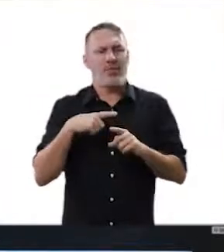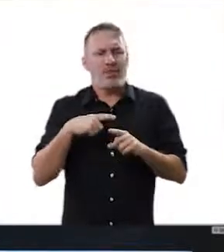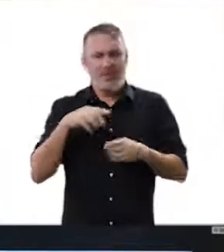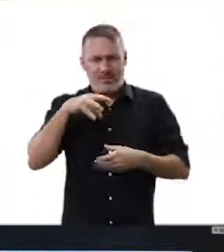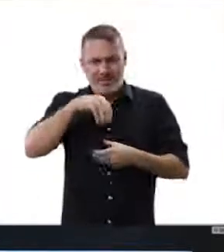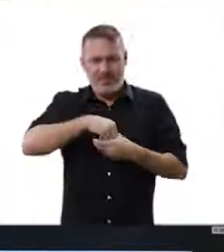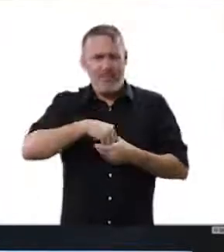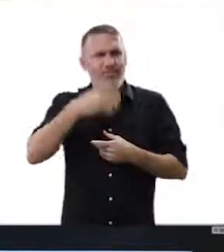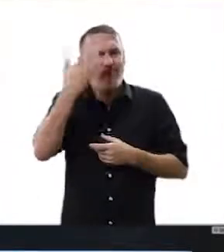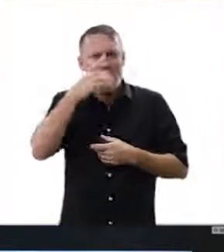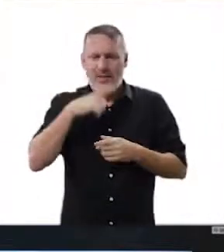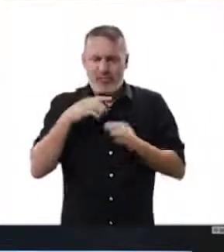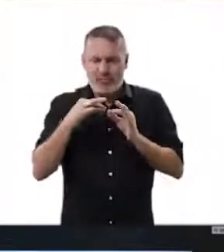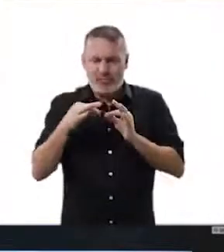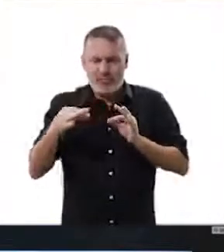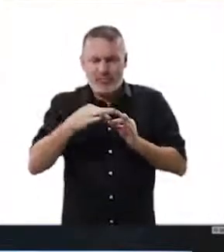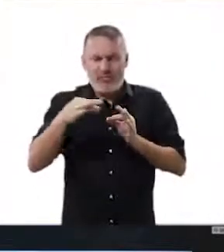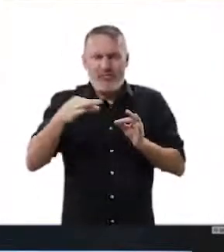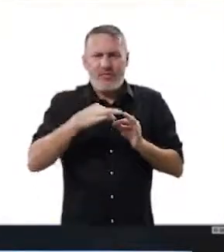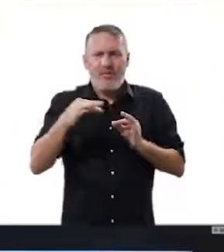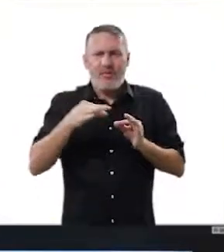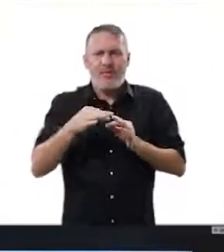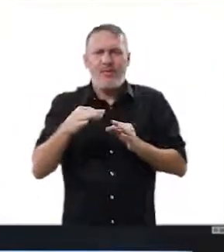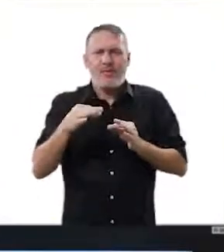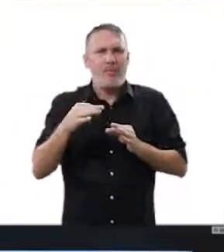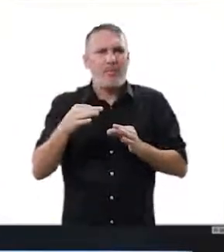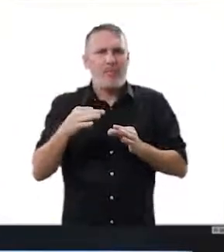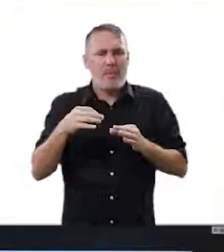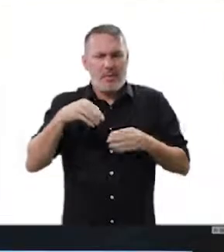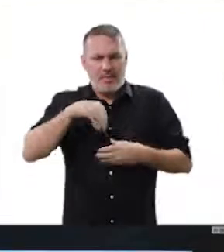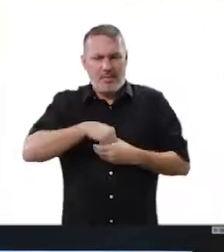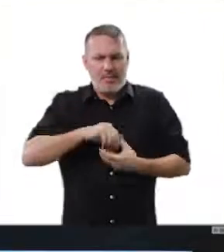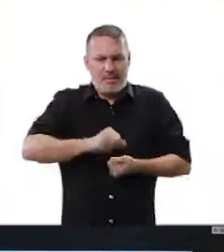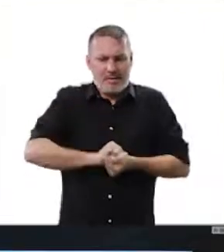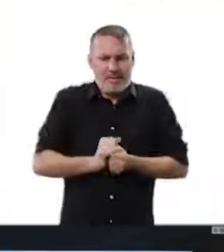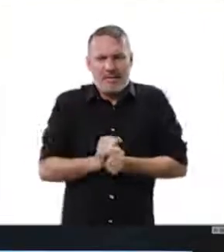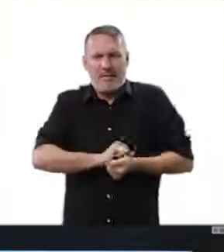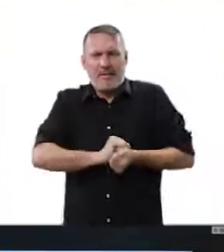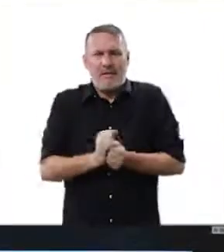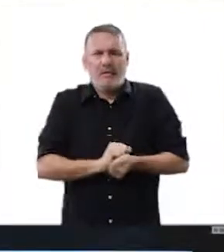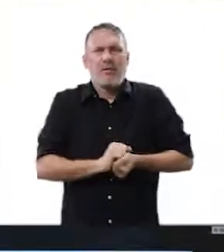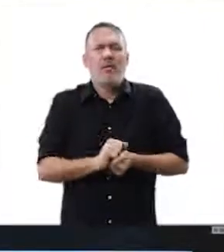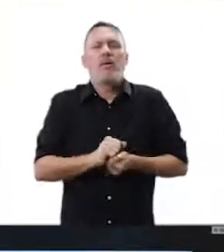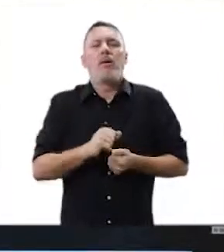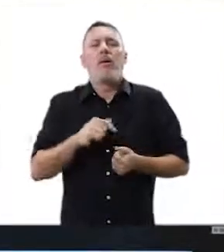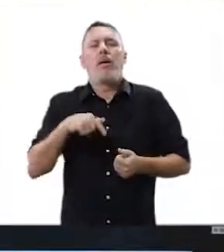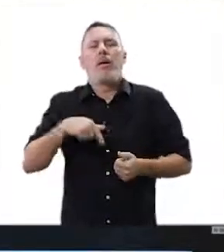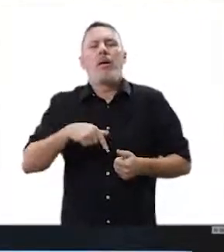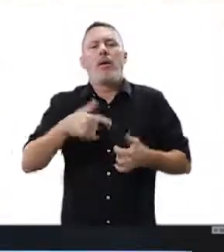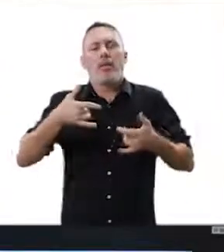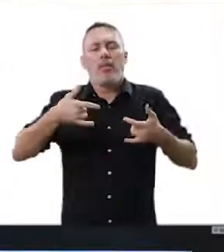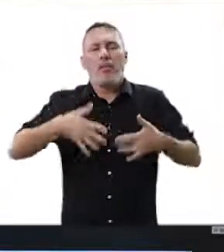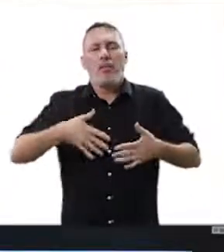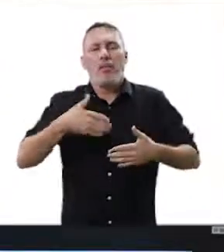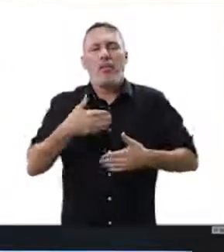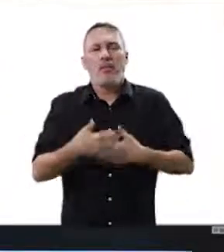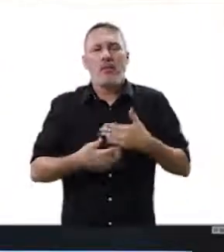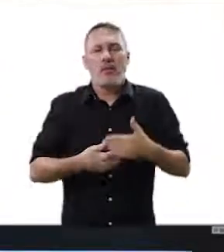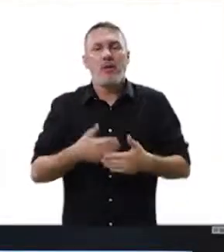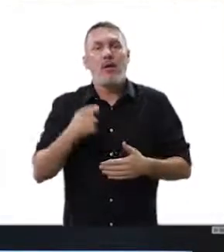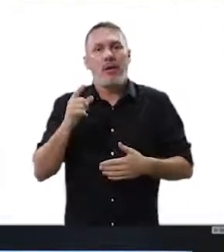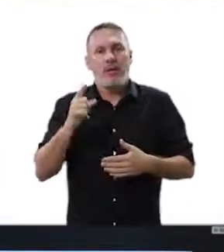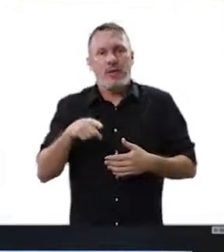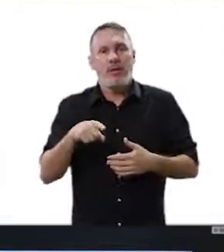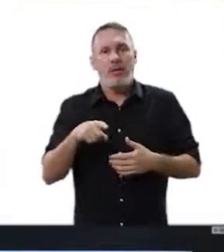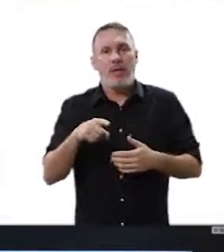grandes, para poder levar para as nossas células e realizar o processo de respiração. O oxigênio já chegou, que a gente já viu como que ele está